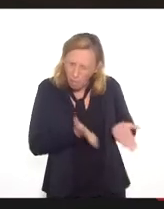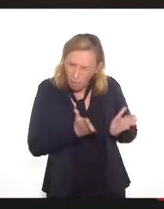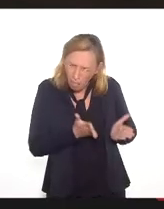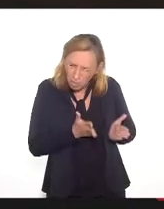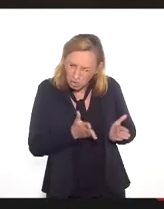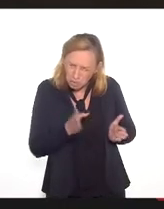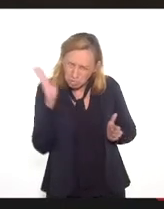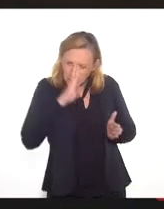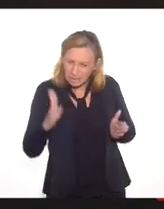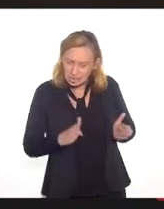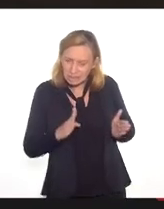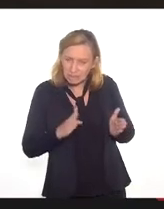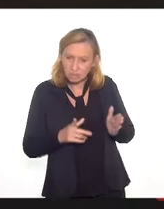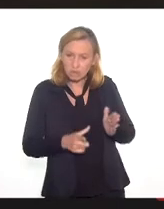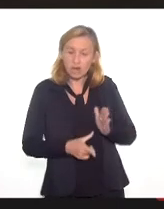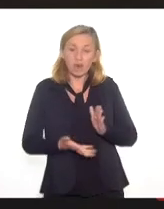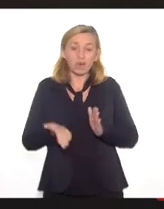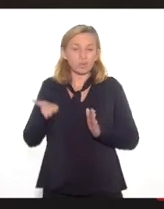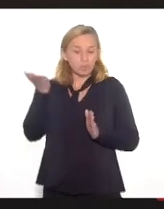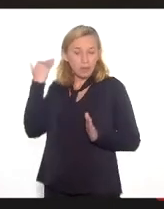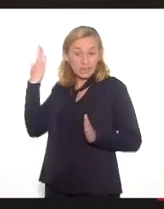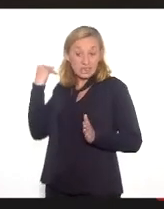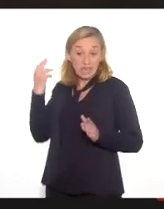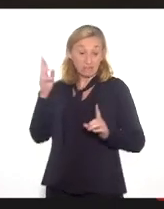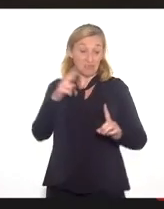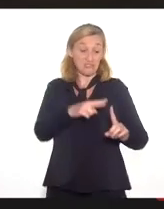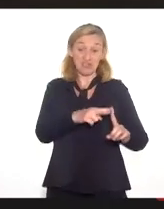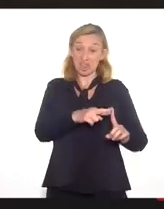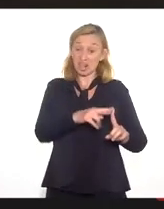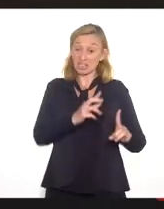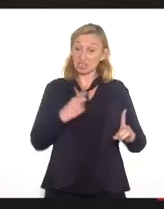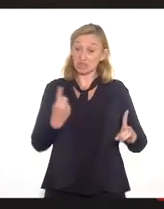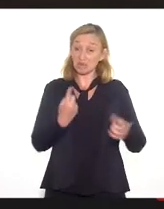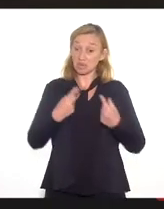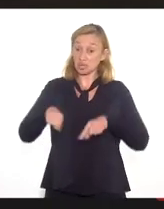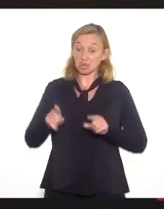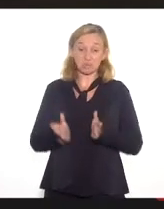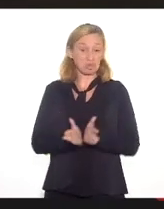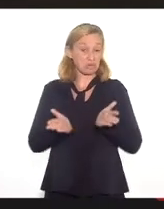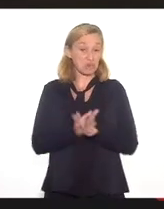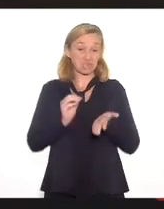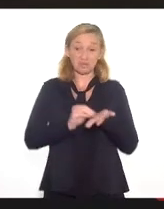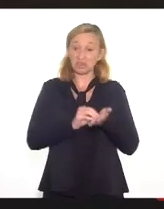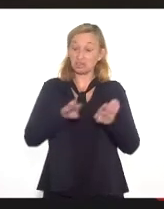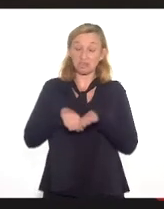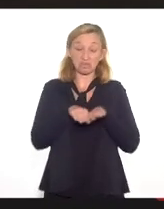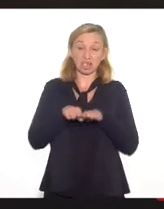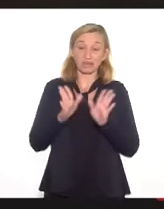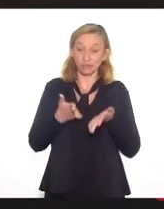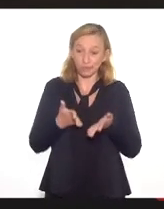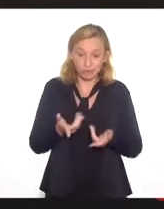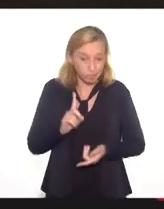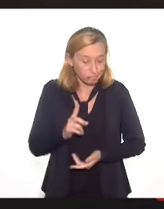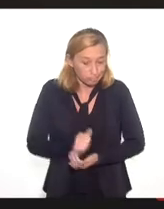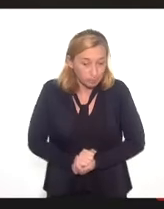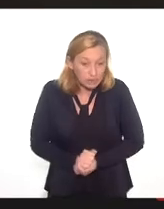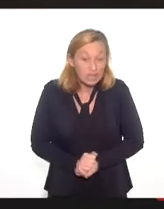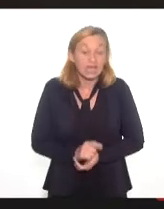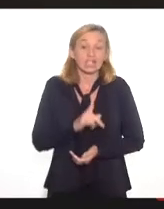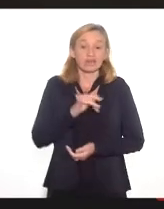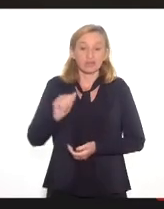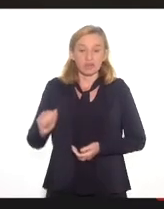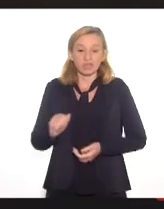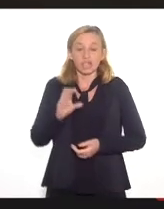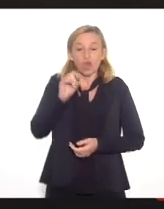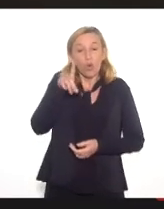nós éramos referência reconhecida mundialmente no combate à pobreza e à desigualdade a WFP que é o organismo da